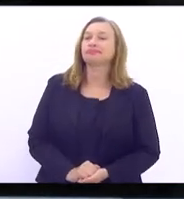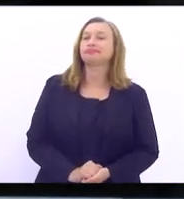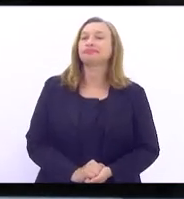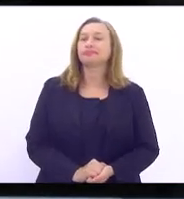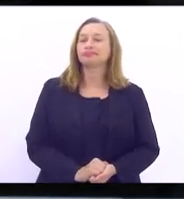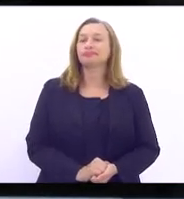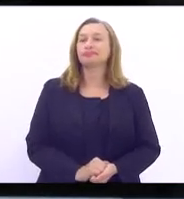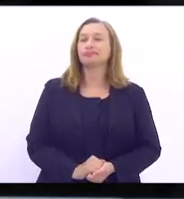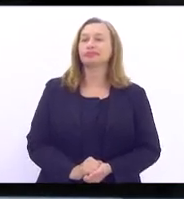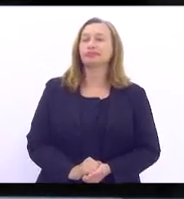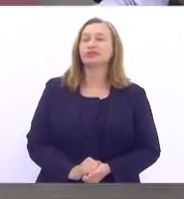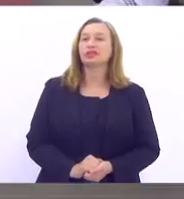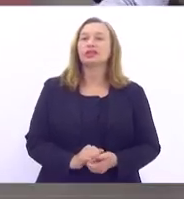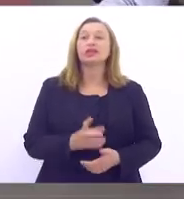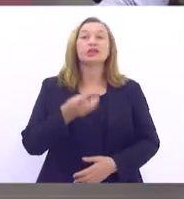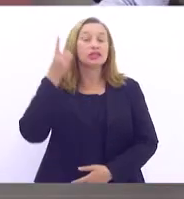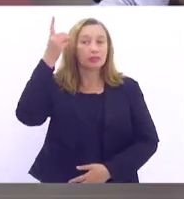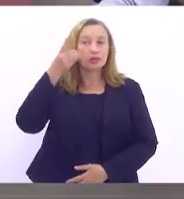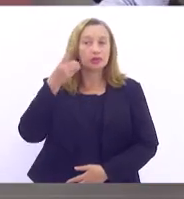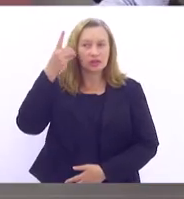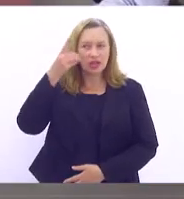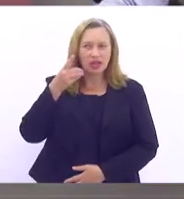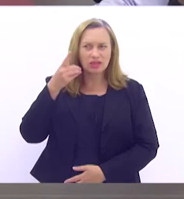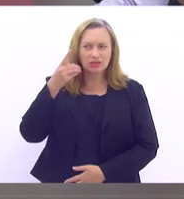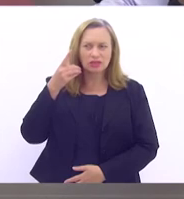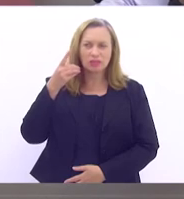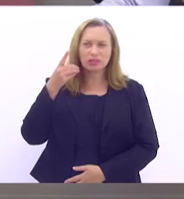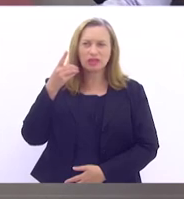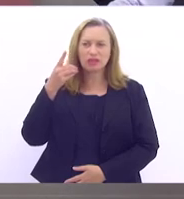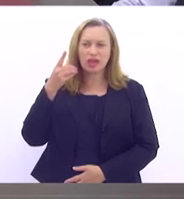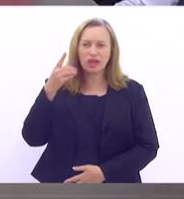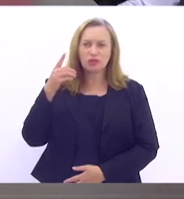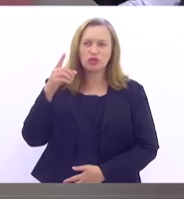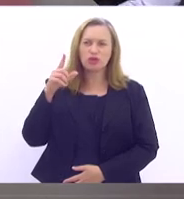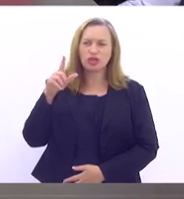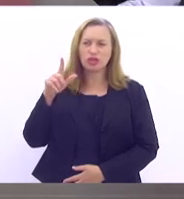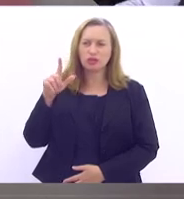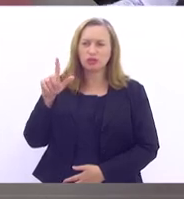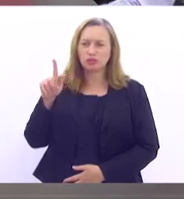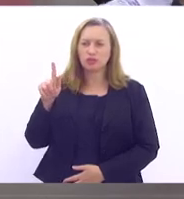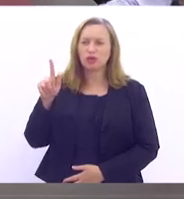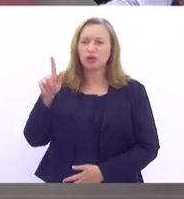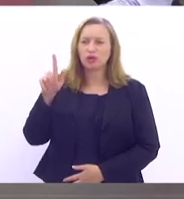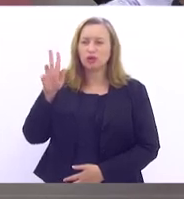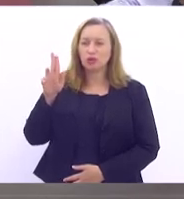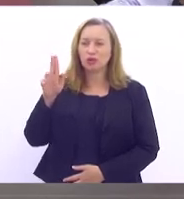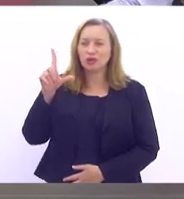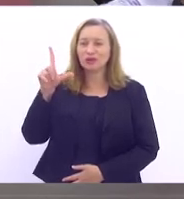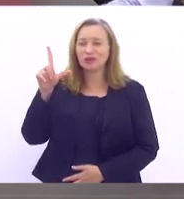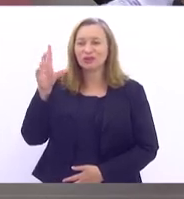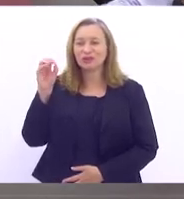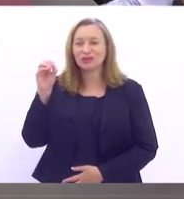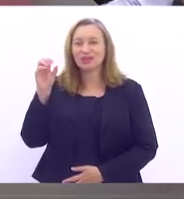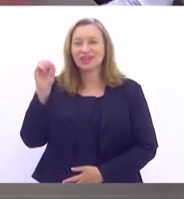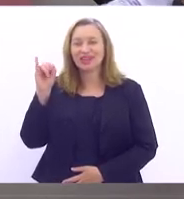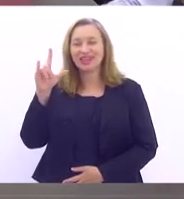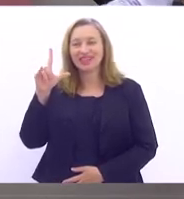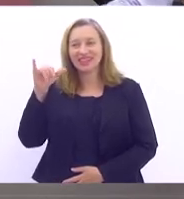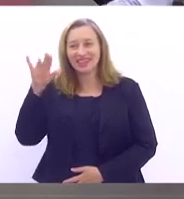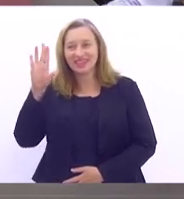Vou devolver a palavra ao deputado Cozzolino, mas me recordo que o deputado foi a plenário na semana passada, ou retrasada, o projeto da deputada